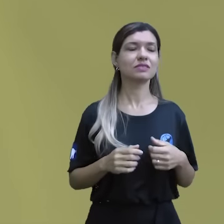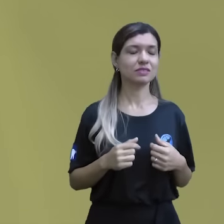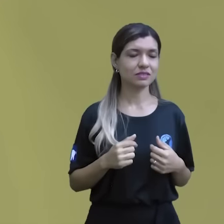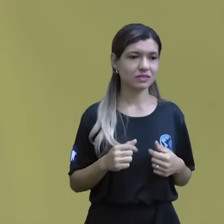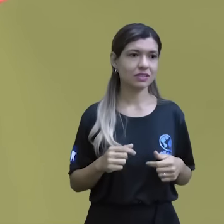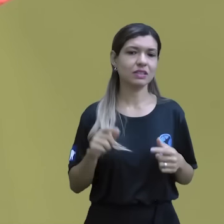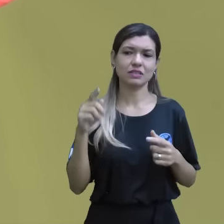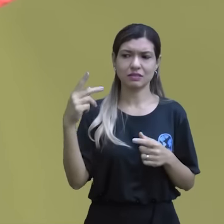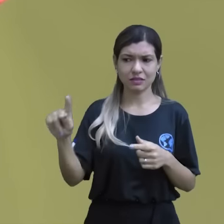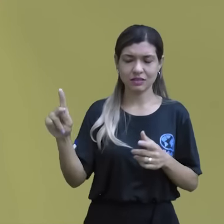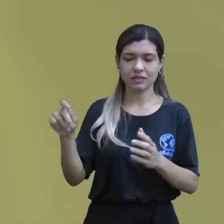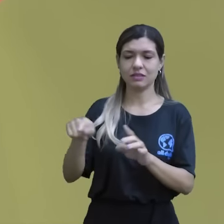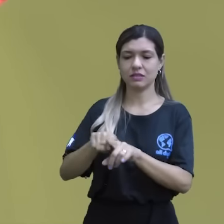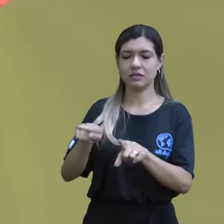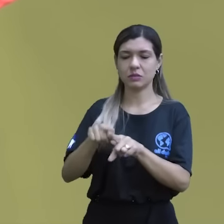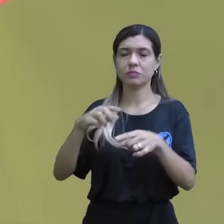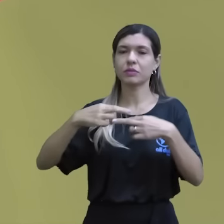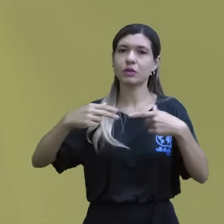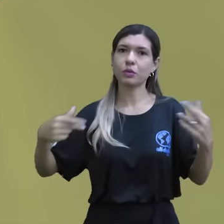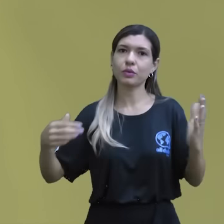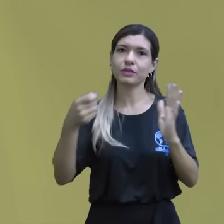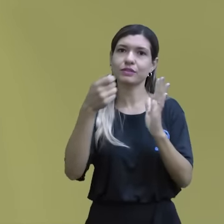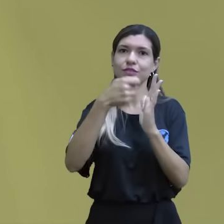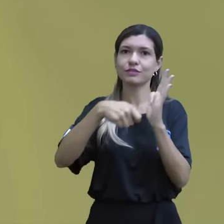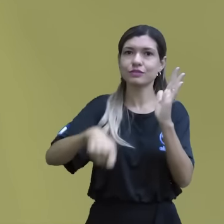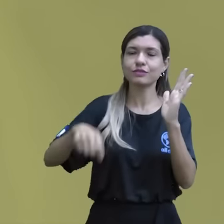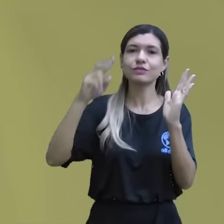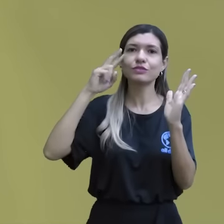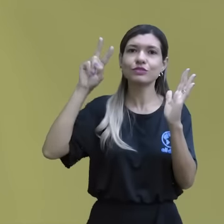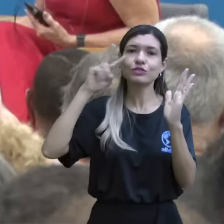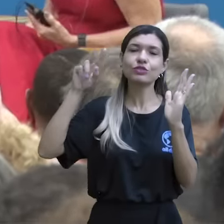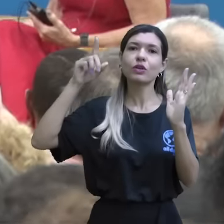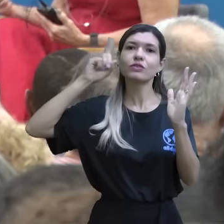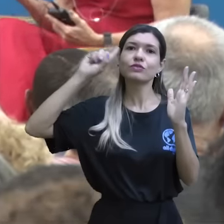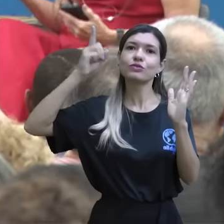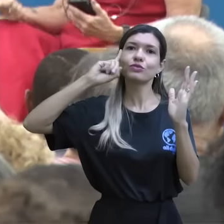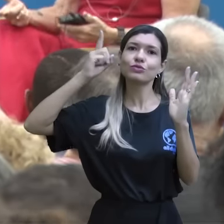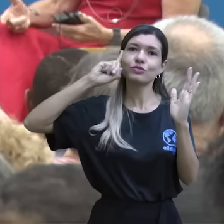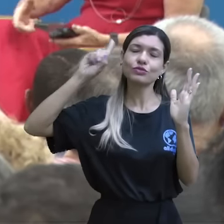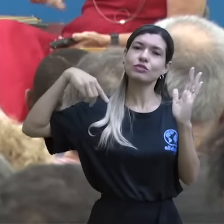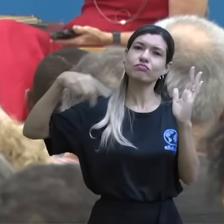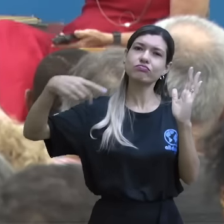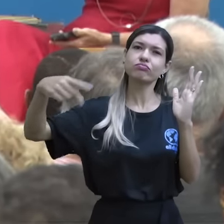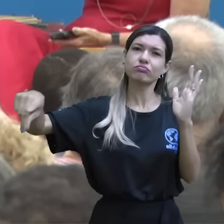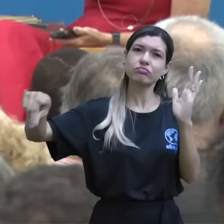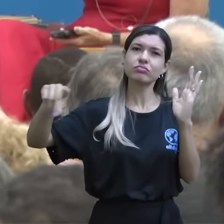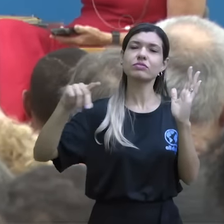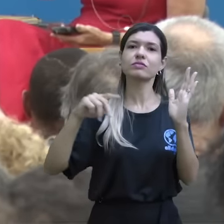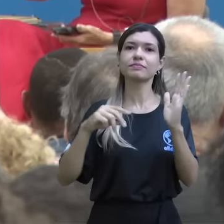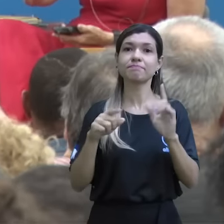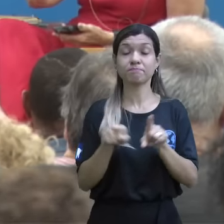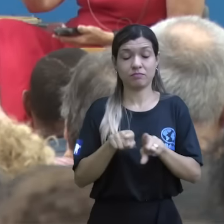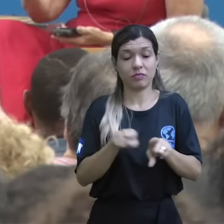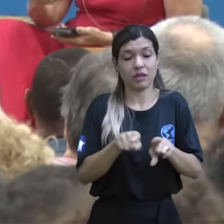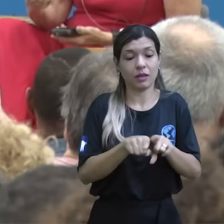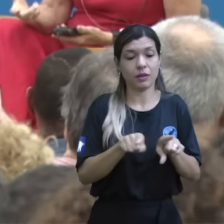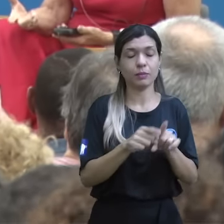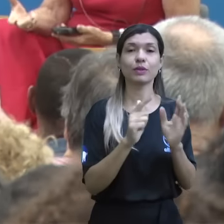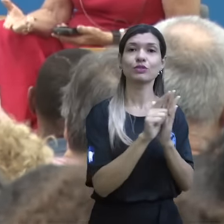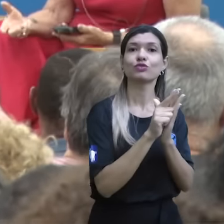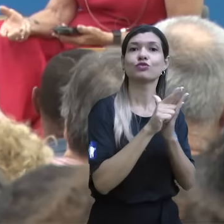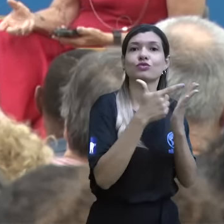escrevia para o jornal, assinando, mas ele escrevia com diversos pseudônimos. E, se a gente for investigar